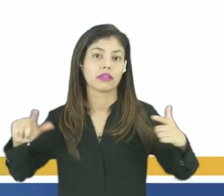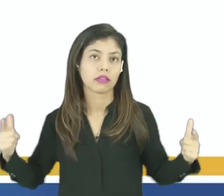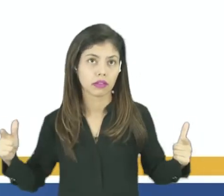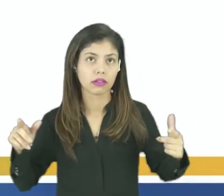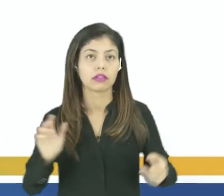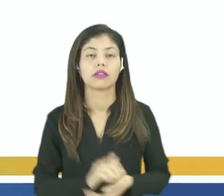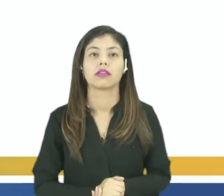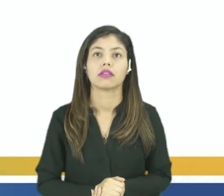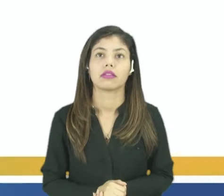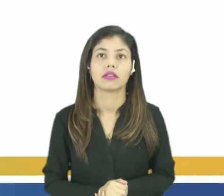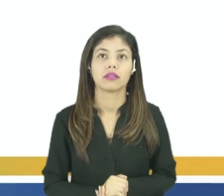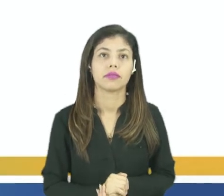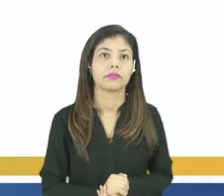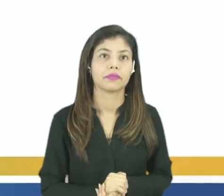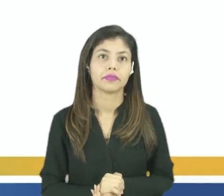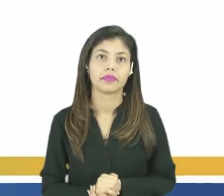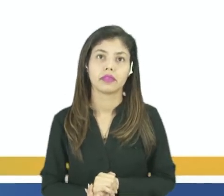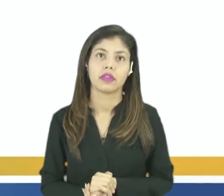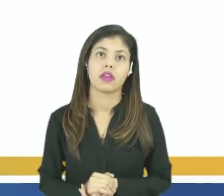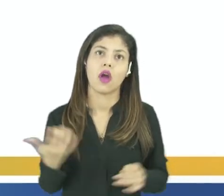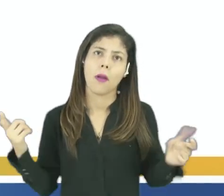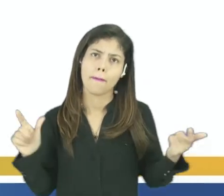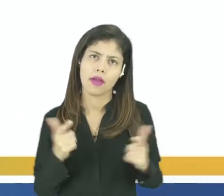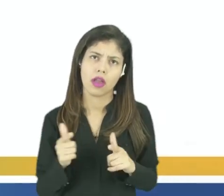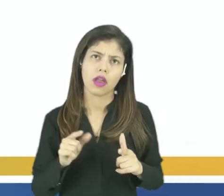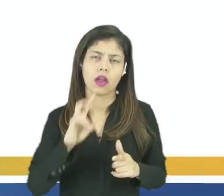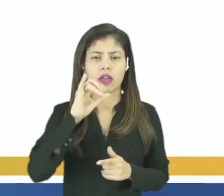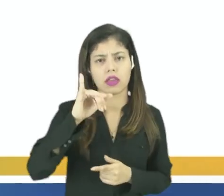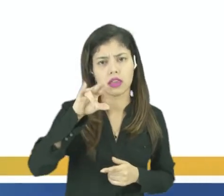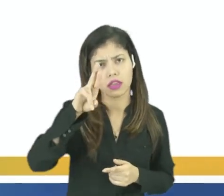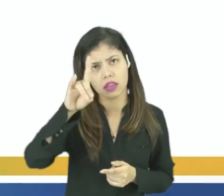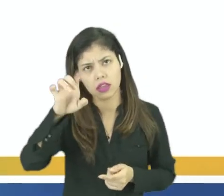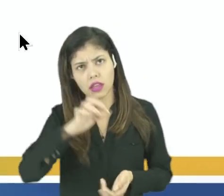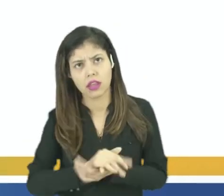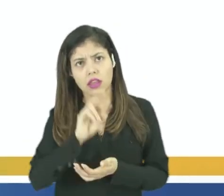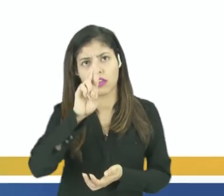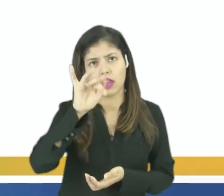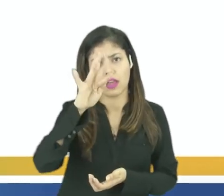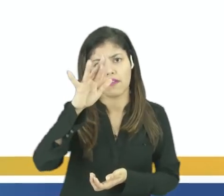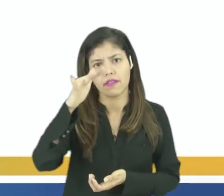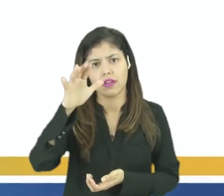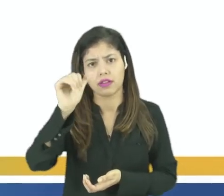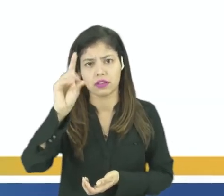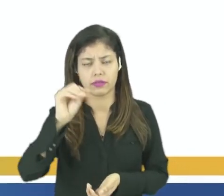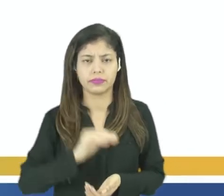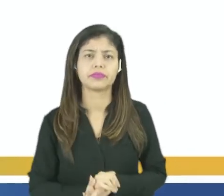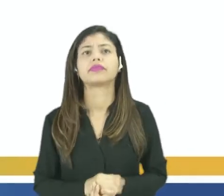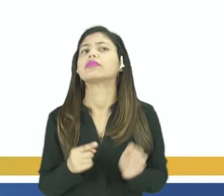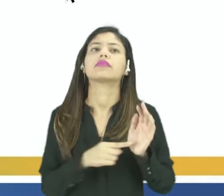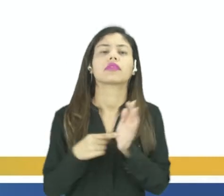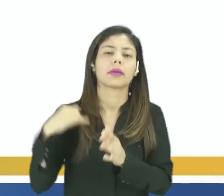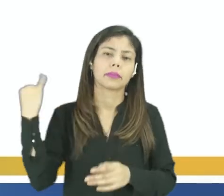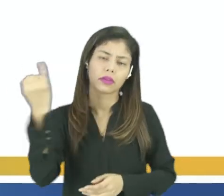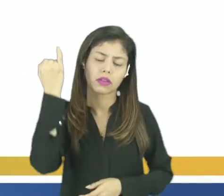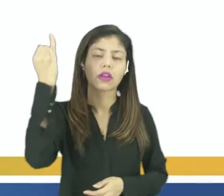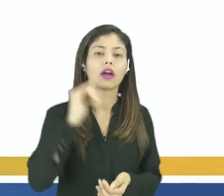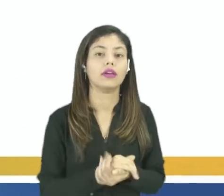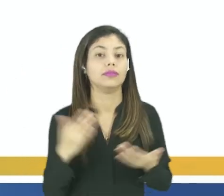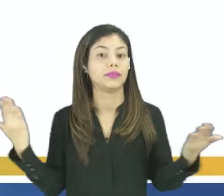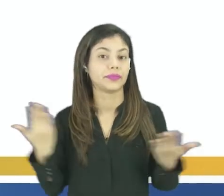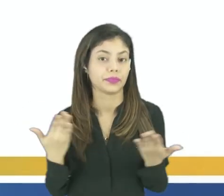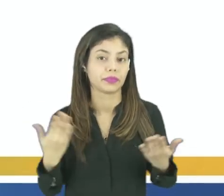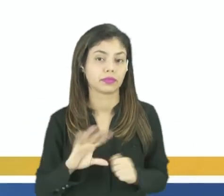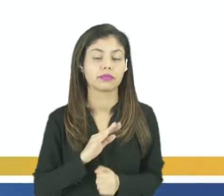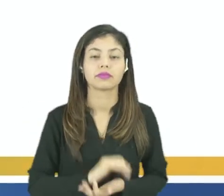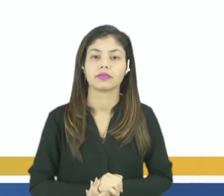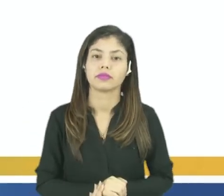ó. Agora eu vou resumir as informações para vocês, ó. Coloquei aqui, né? Só que o índice número 1 é maior que o índice número 2. Vou